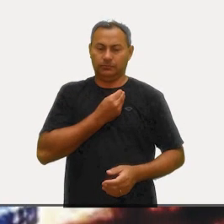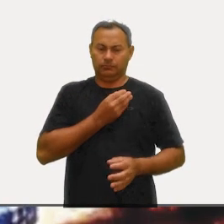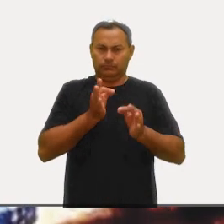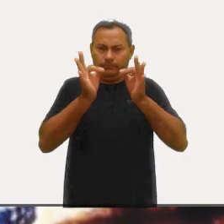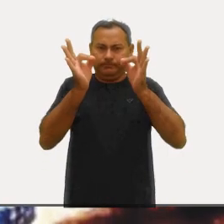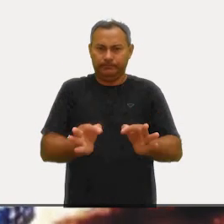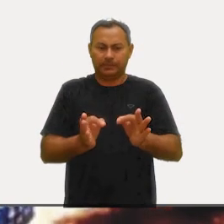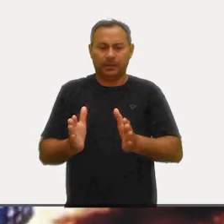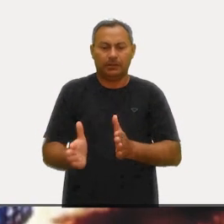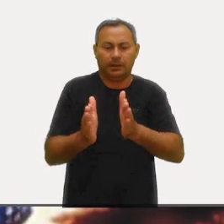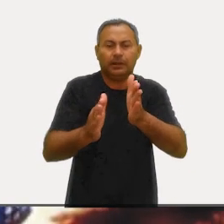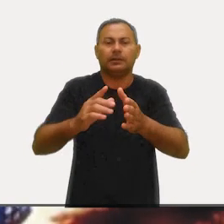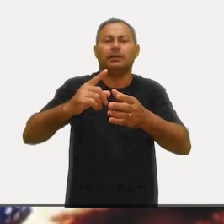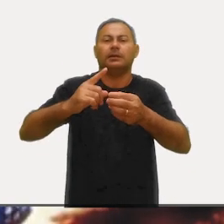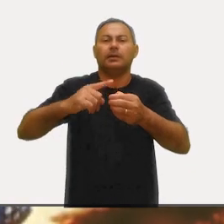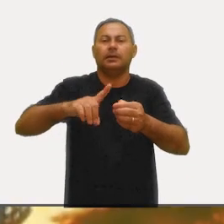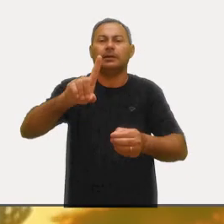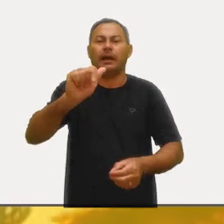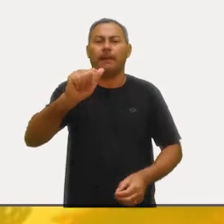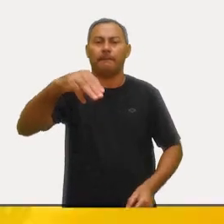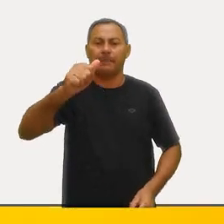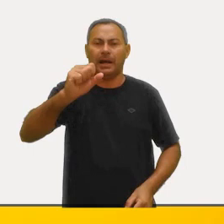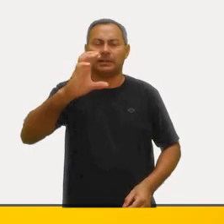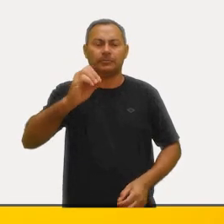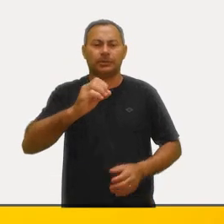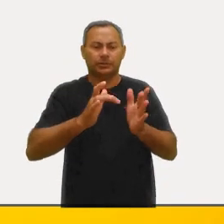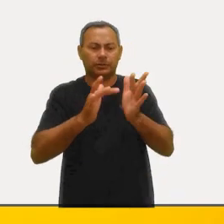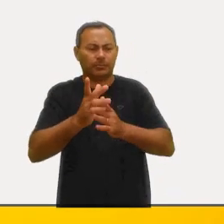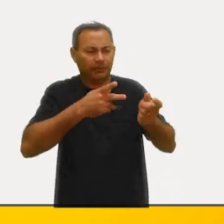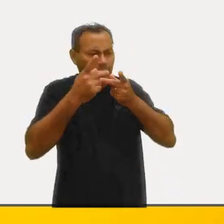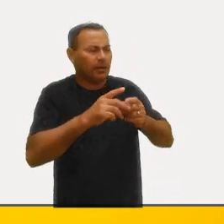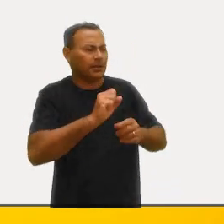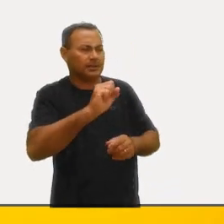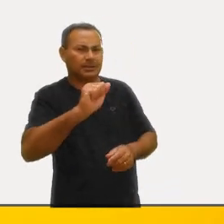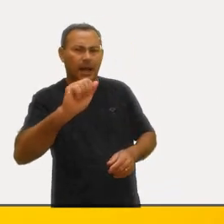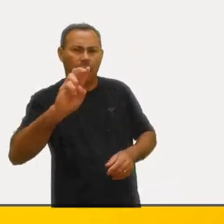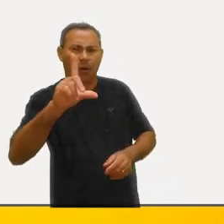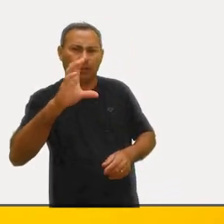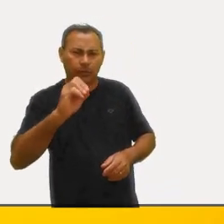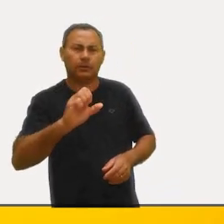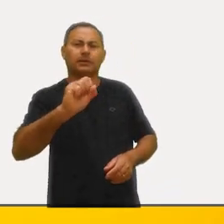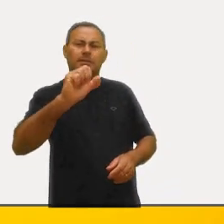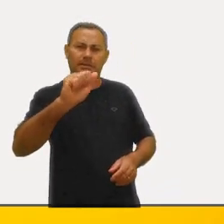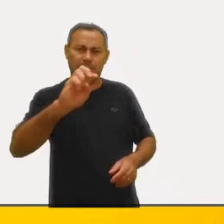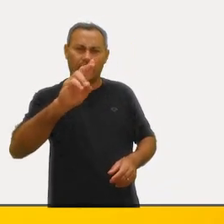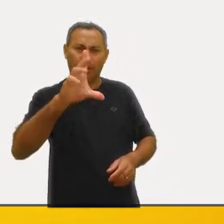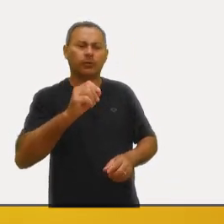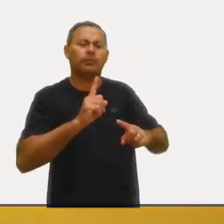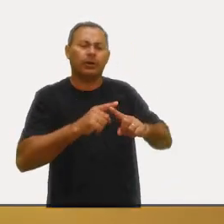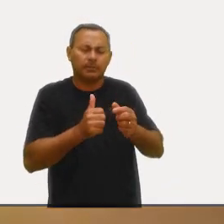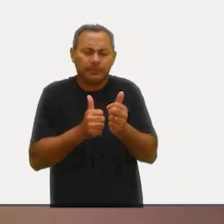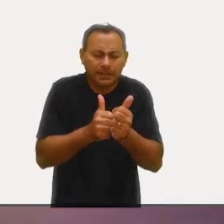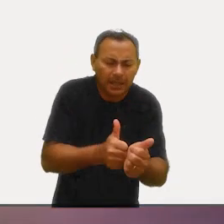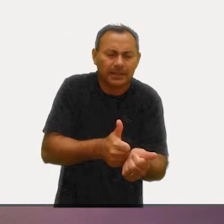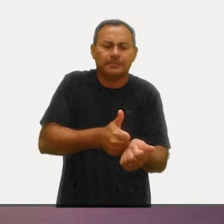e ressurreto na estrada de Damasco, que lhe perguntou: Saulo, Saulo, por que você me persegue? E Saulo